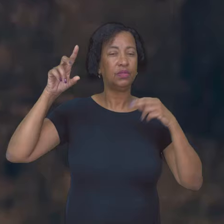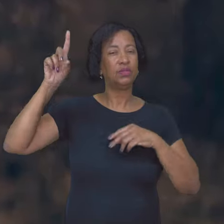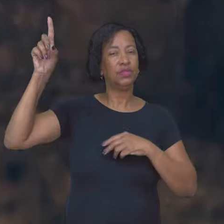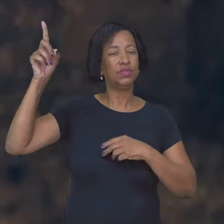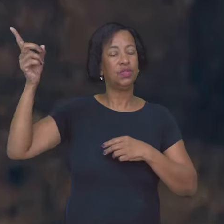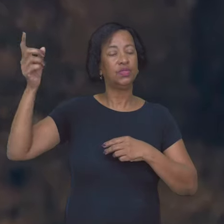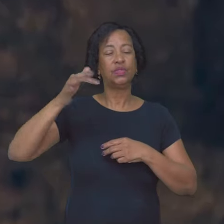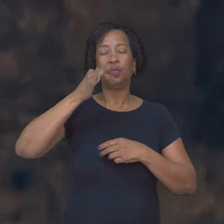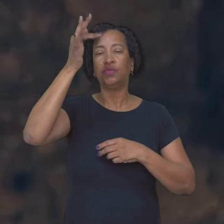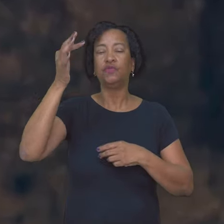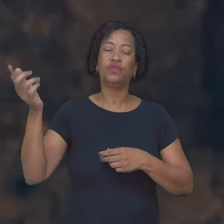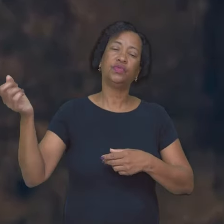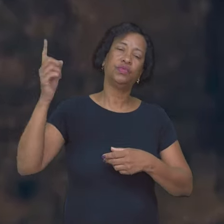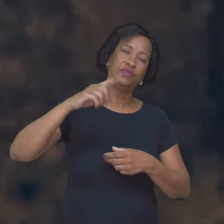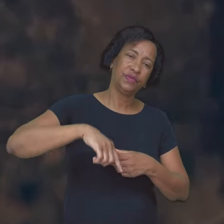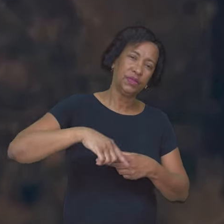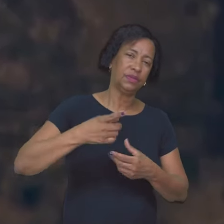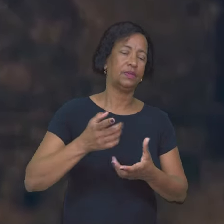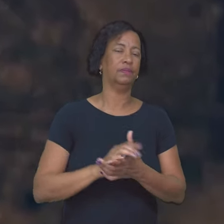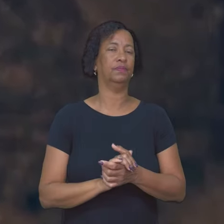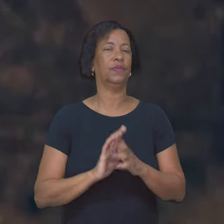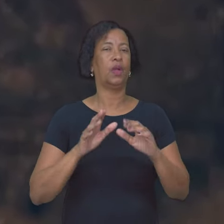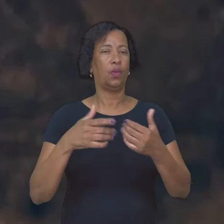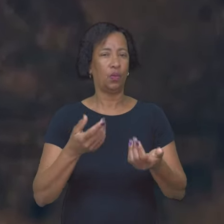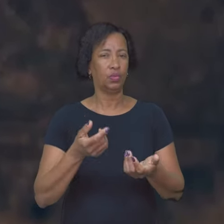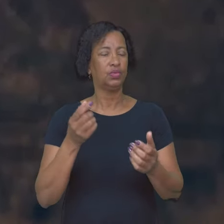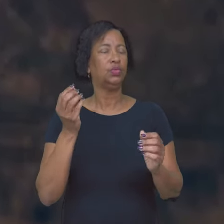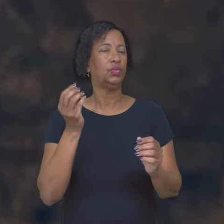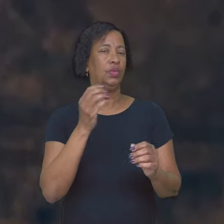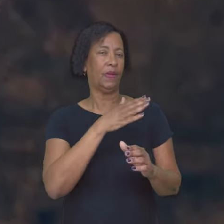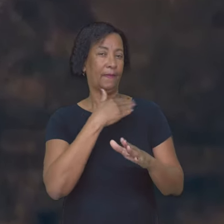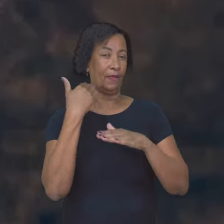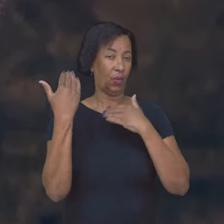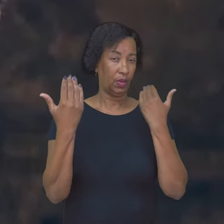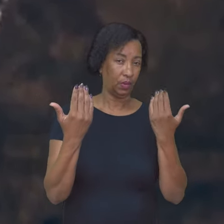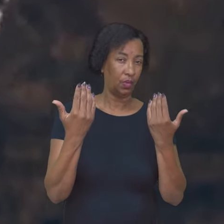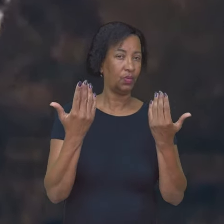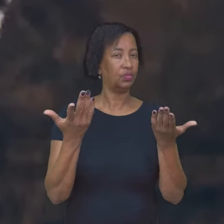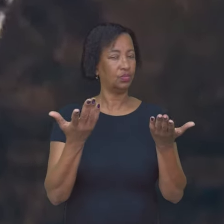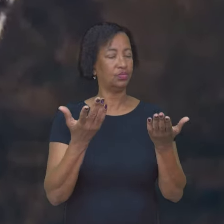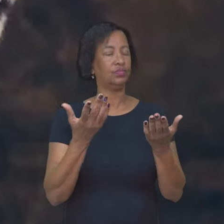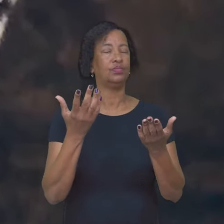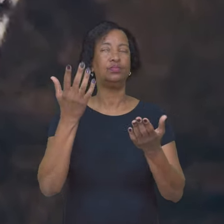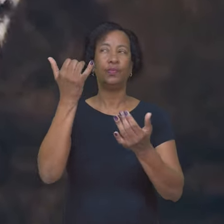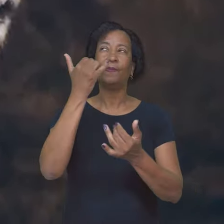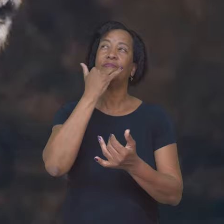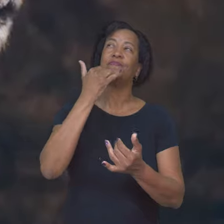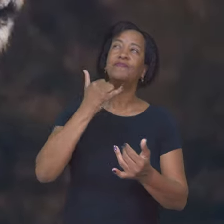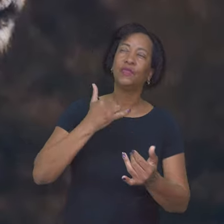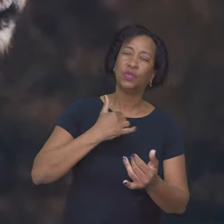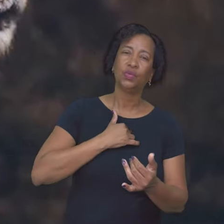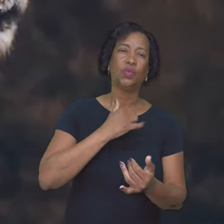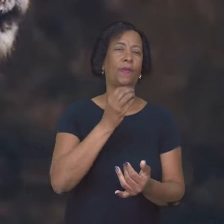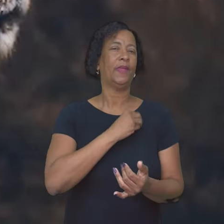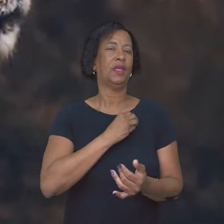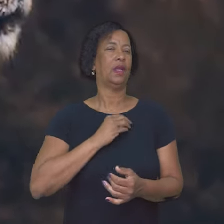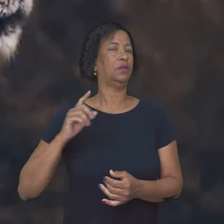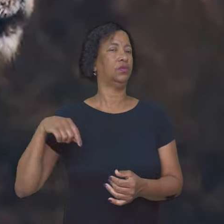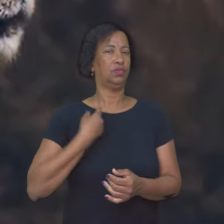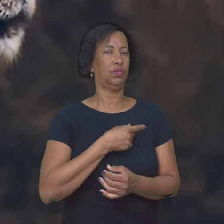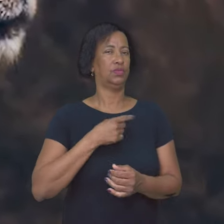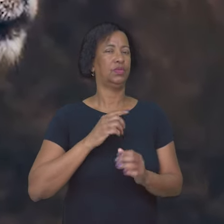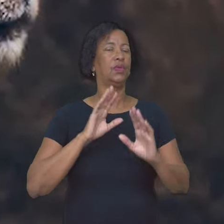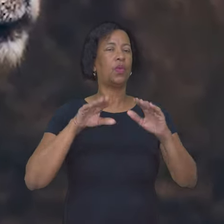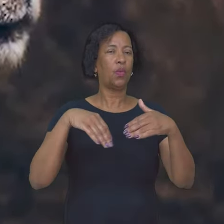cordeiro de Deus que nos trouxe o perdão de Deus dos nossos pecados é por isso que dizemos que no Velho Testamento toda vez que um animal era